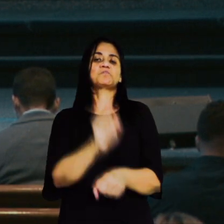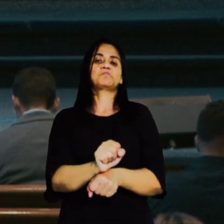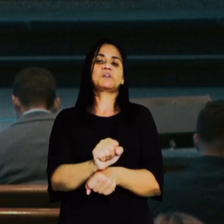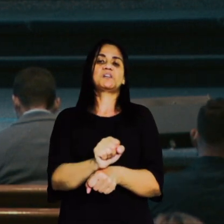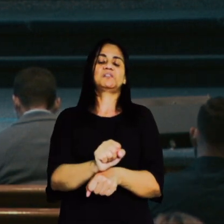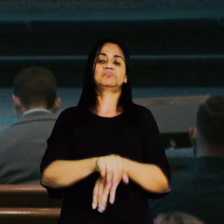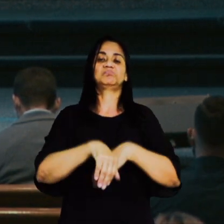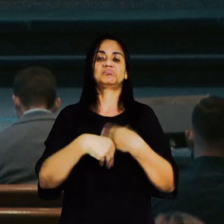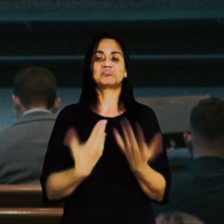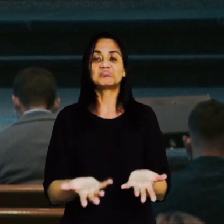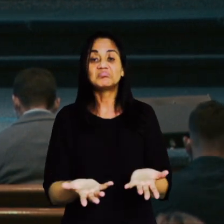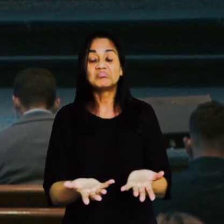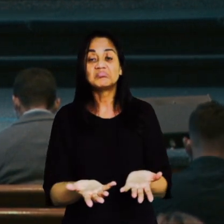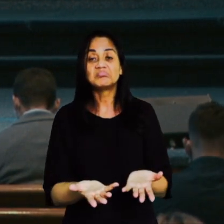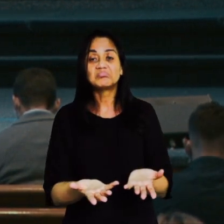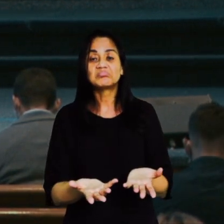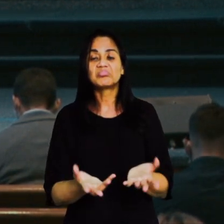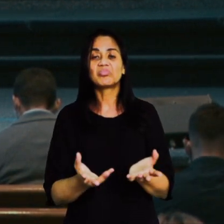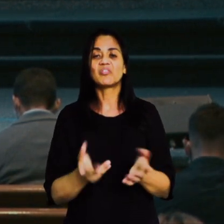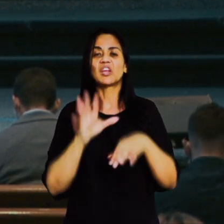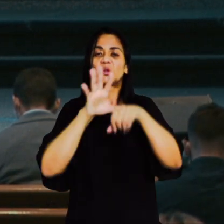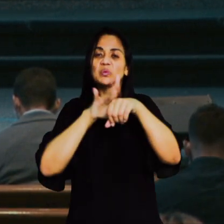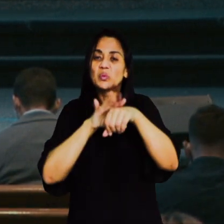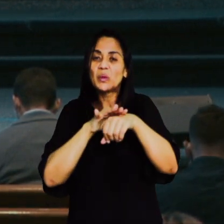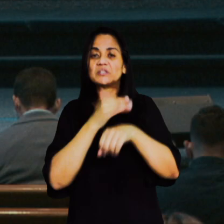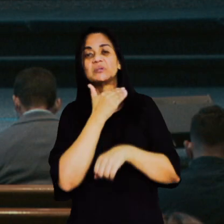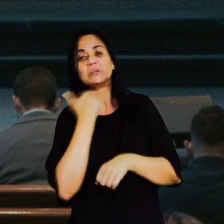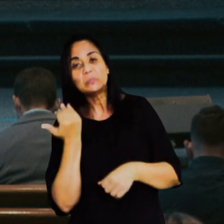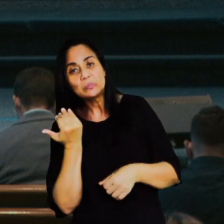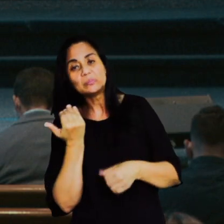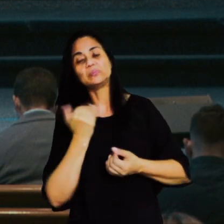Atrofia. E morre.